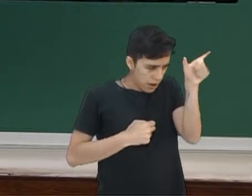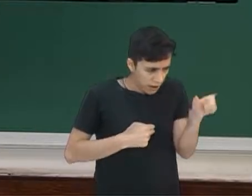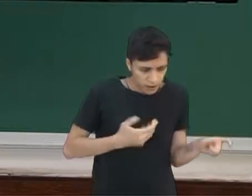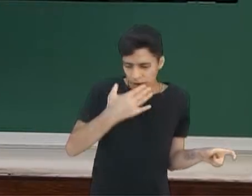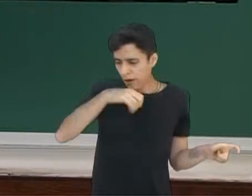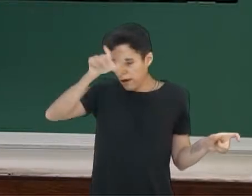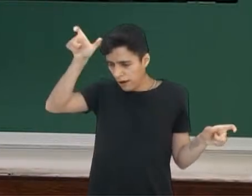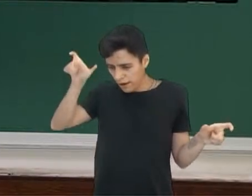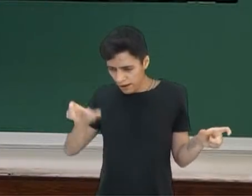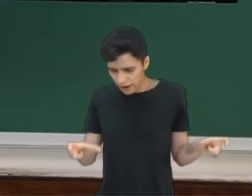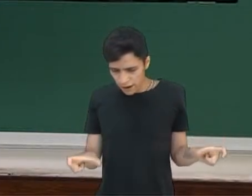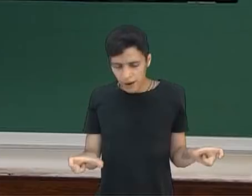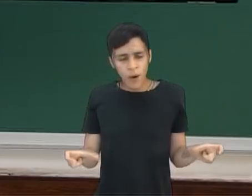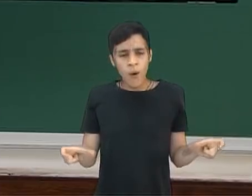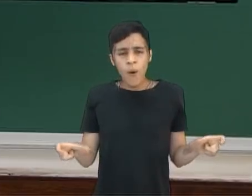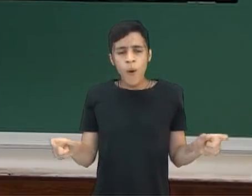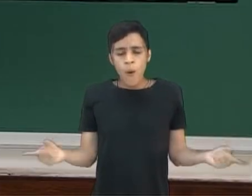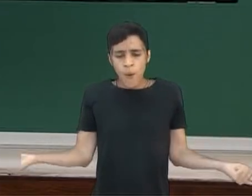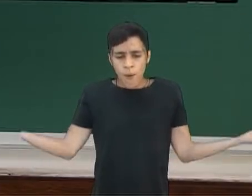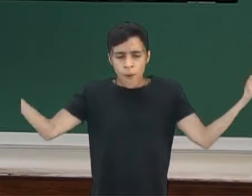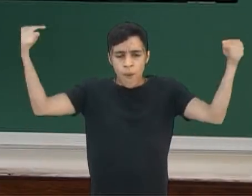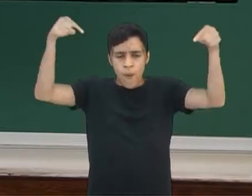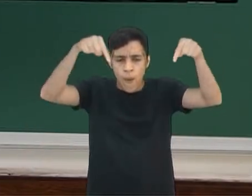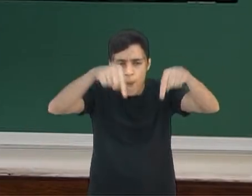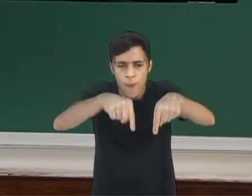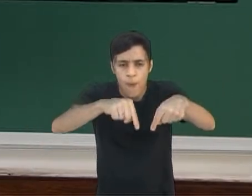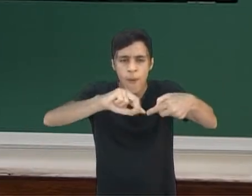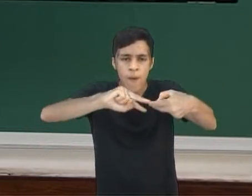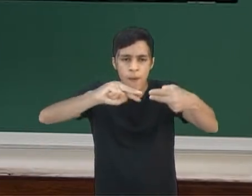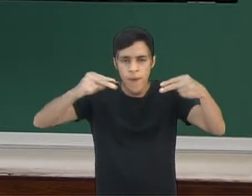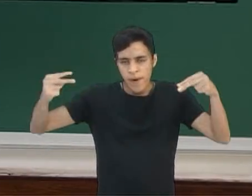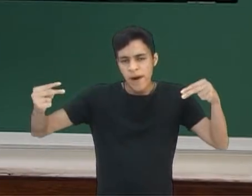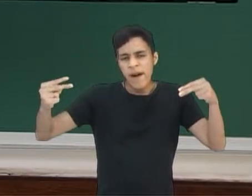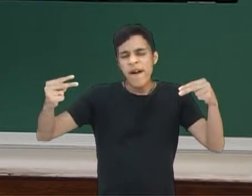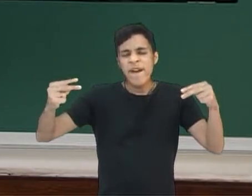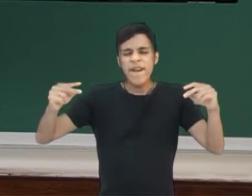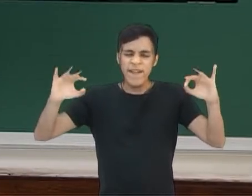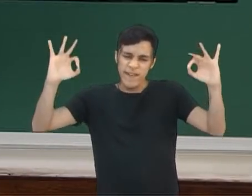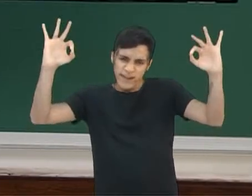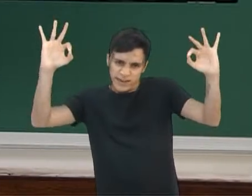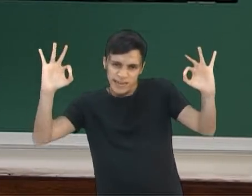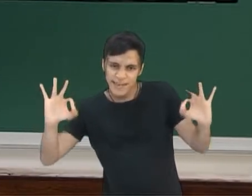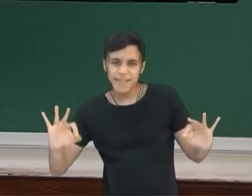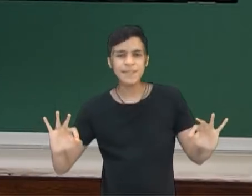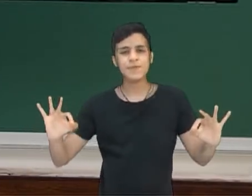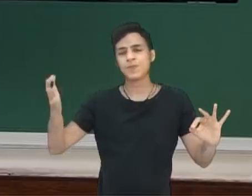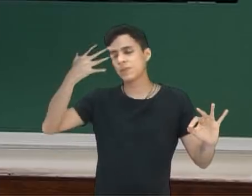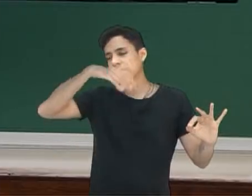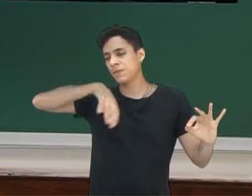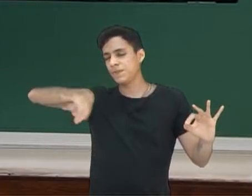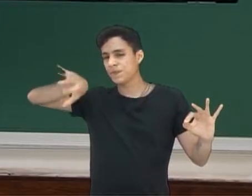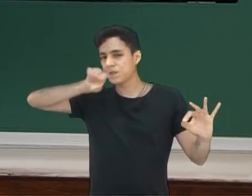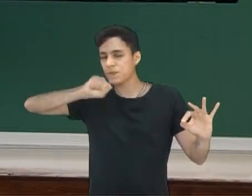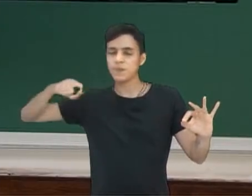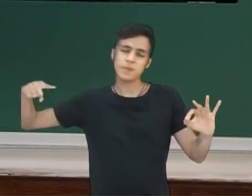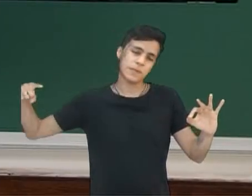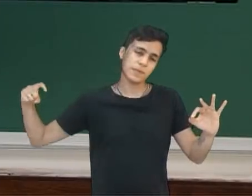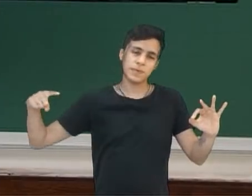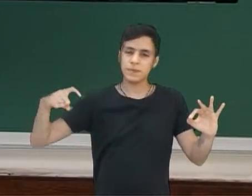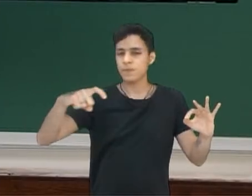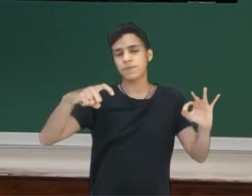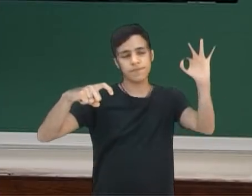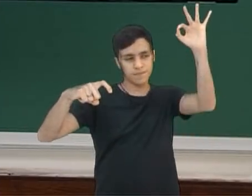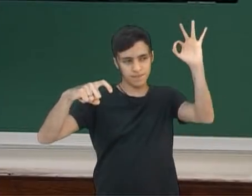DNA que a gente recebe vem, né, um tanto a gente recebe lá do nosso pai, lá no espermatozoide,